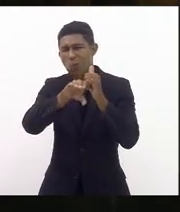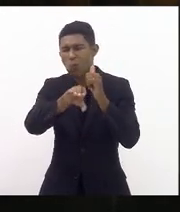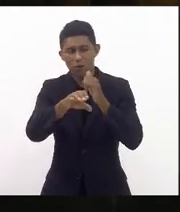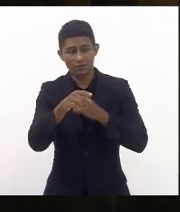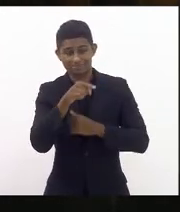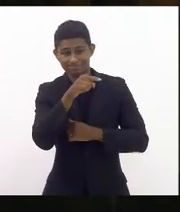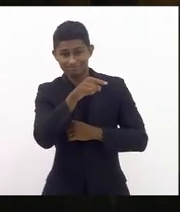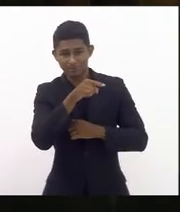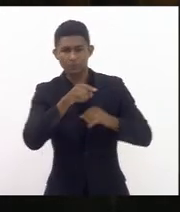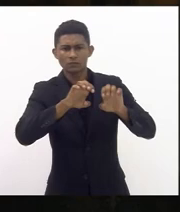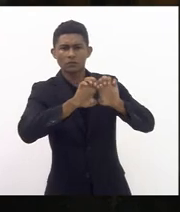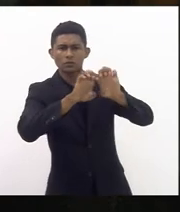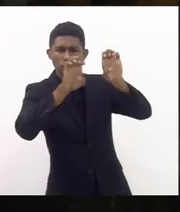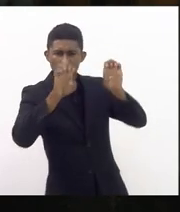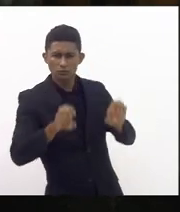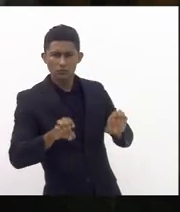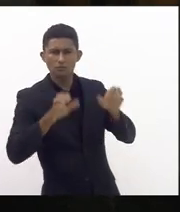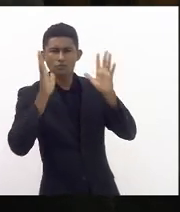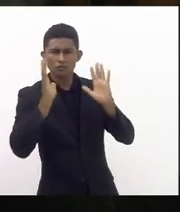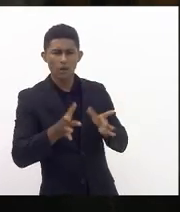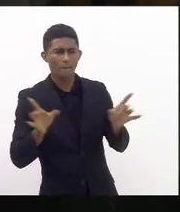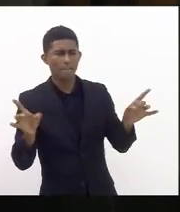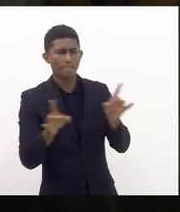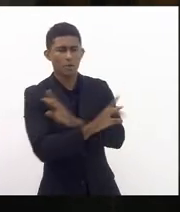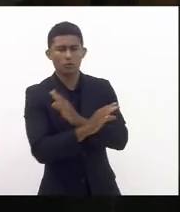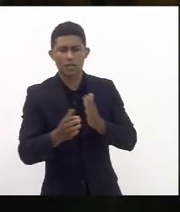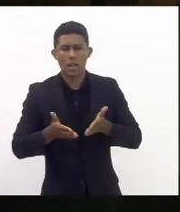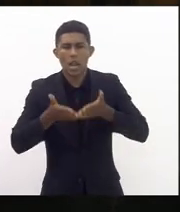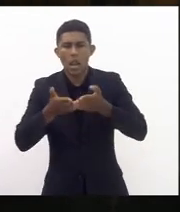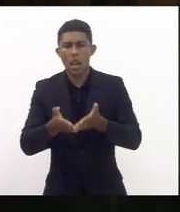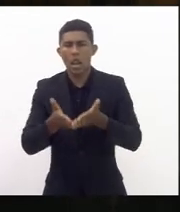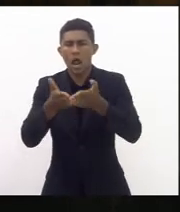estruturadas e prontas sob embarcações, navios,